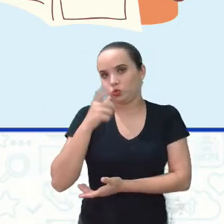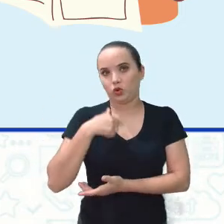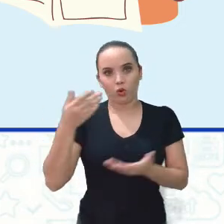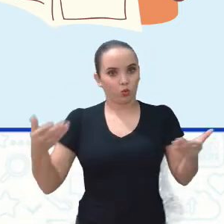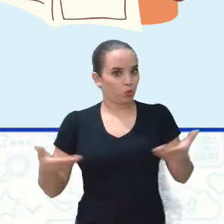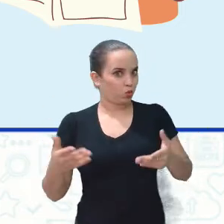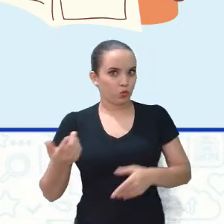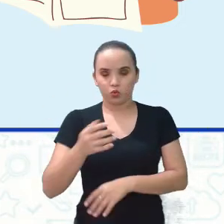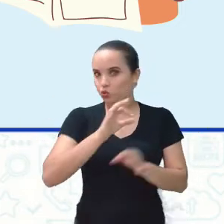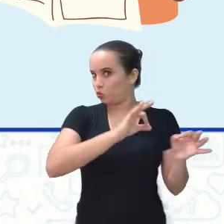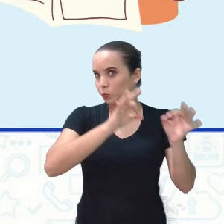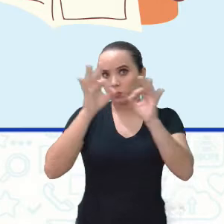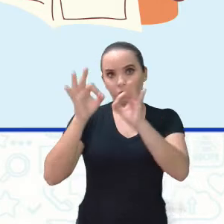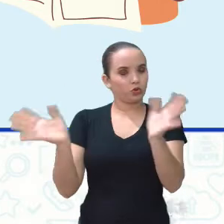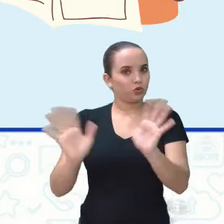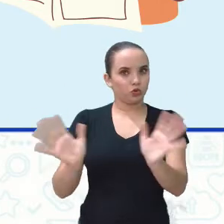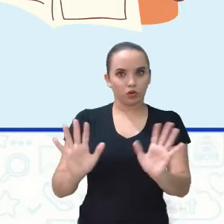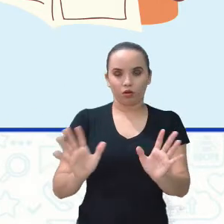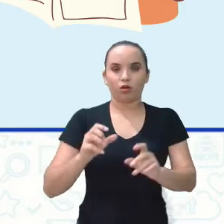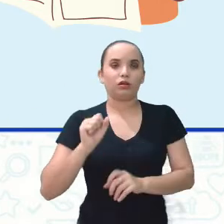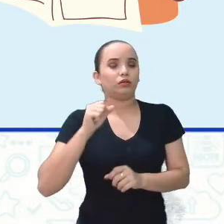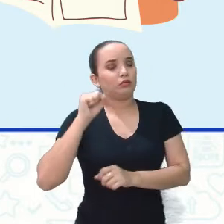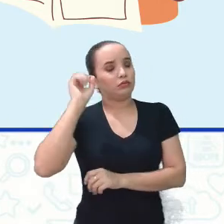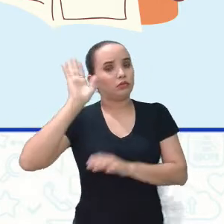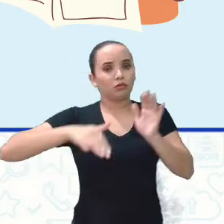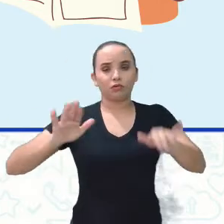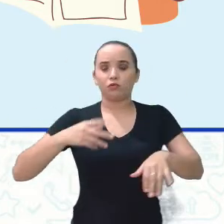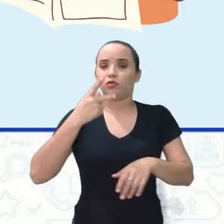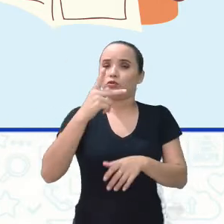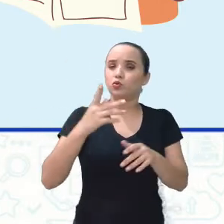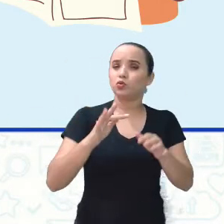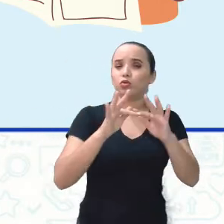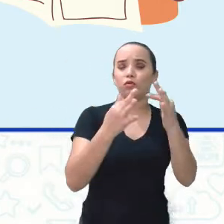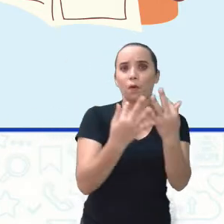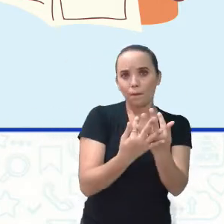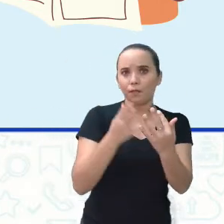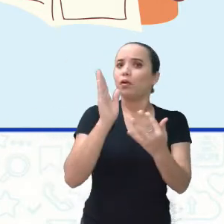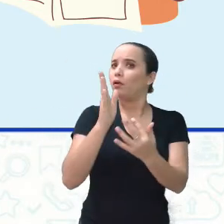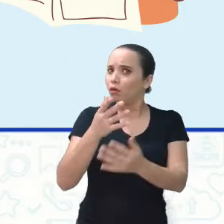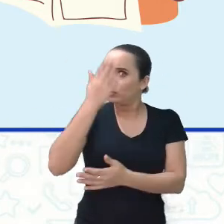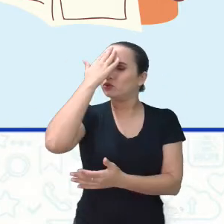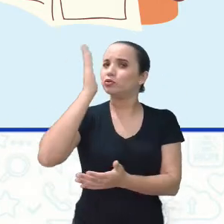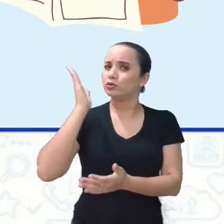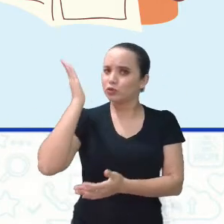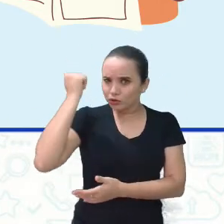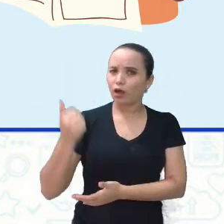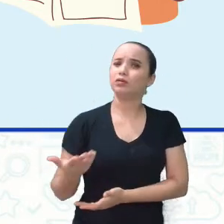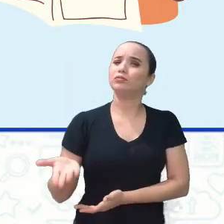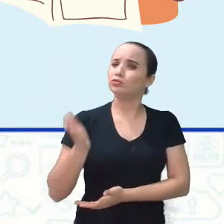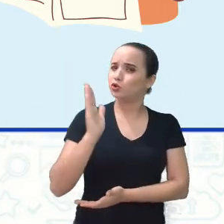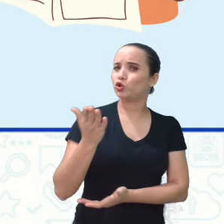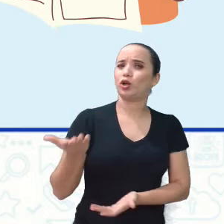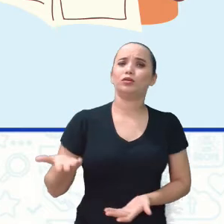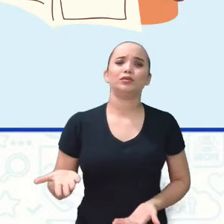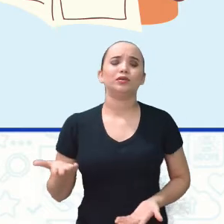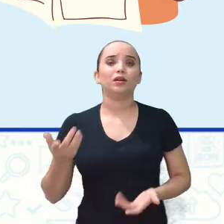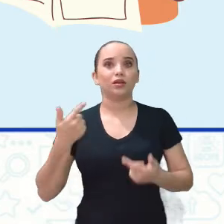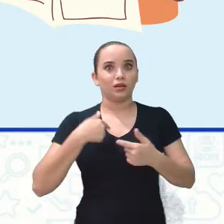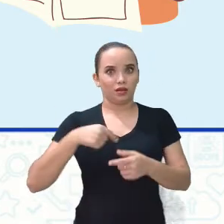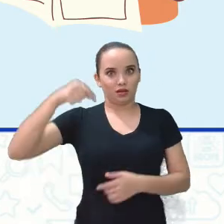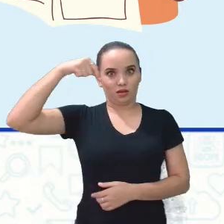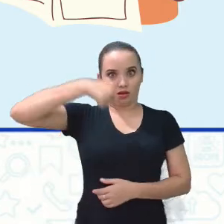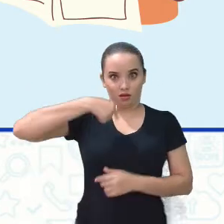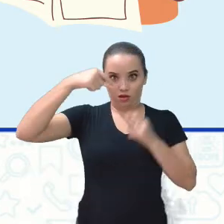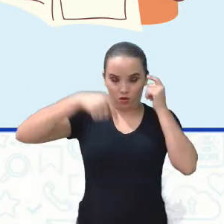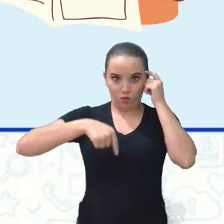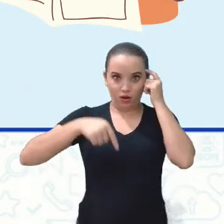avô, seu tio, sua tia, seu responsável, sua mãe, seu pai, de repente já sabe, e a professora aqui do outro lado